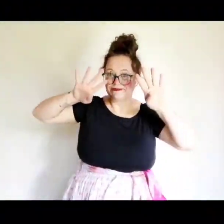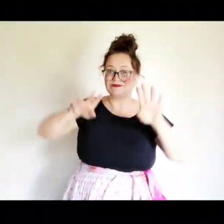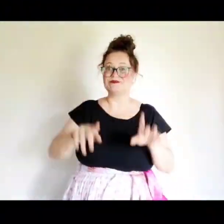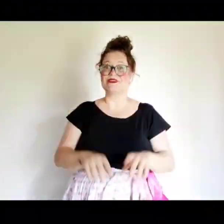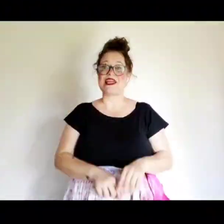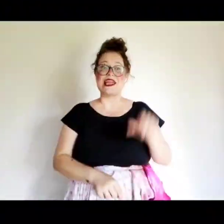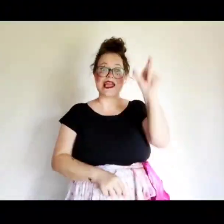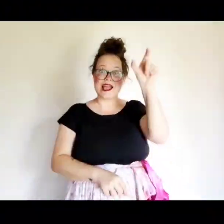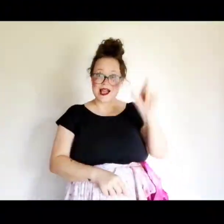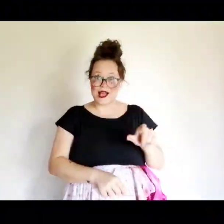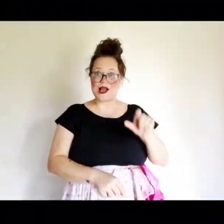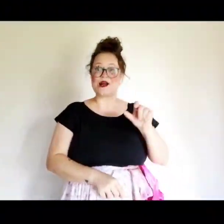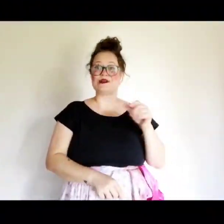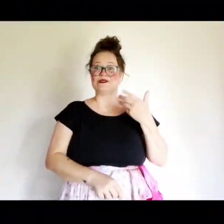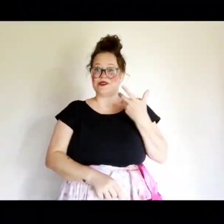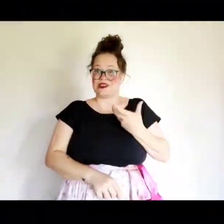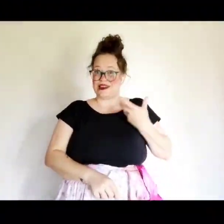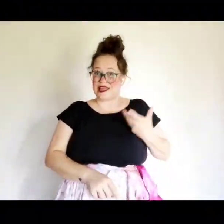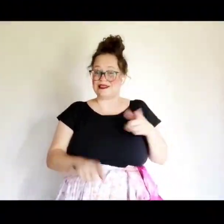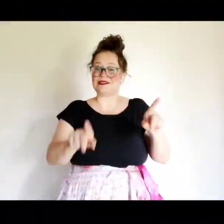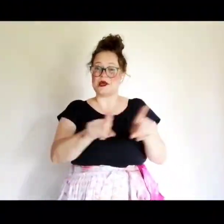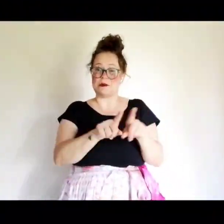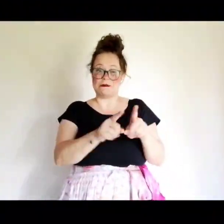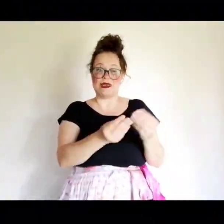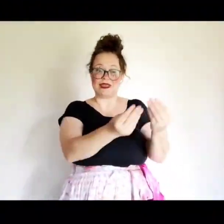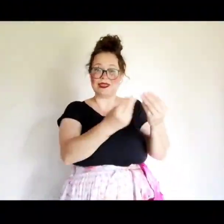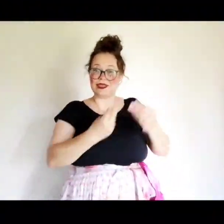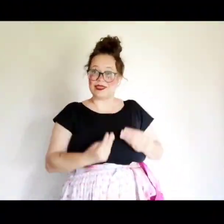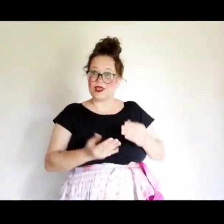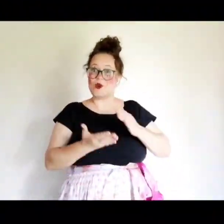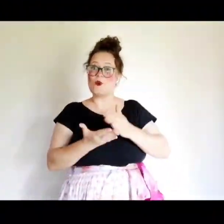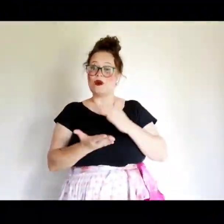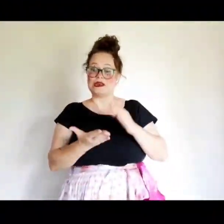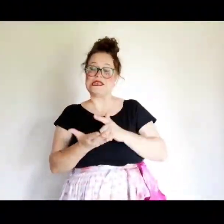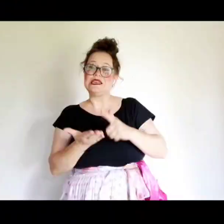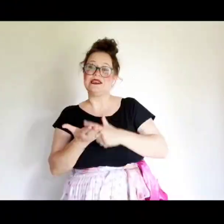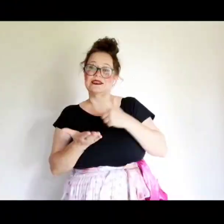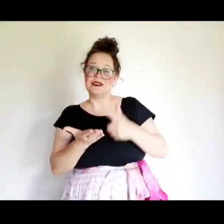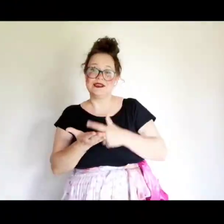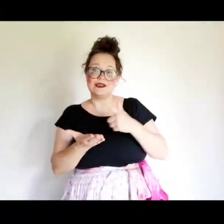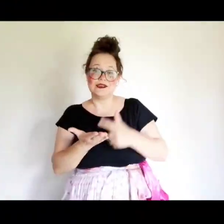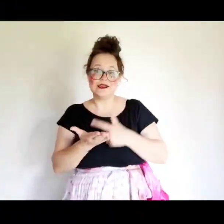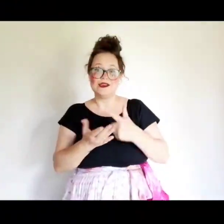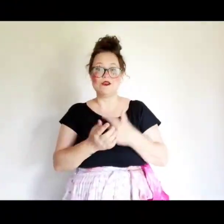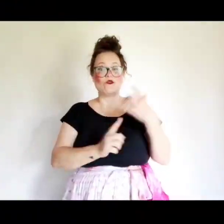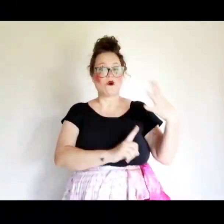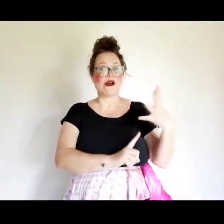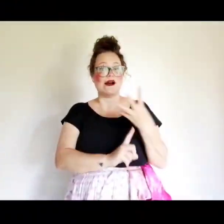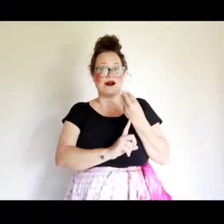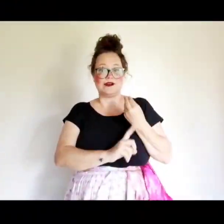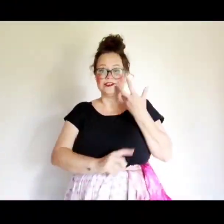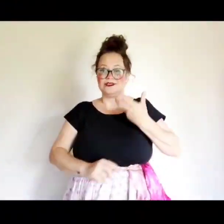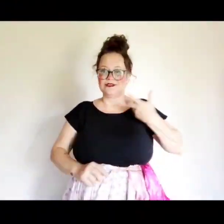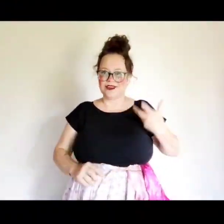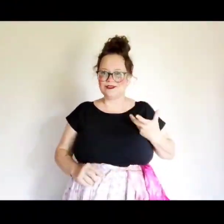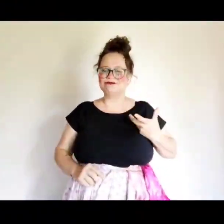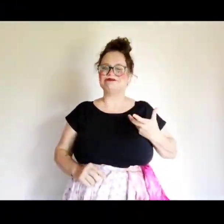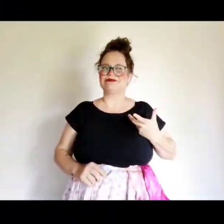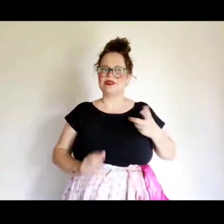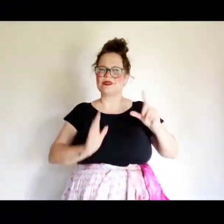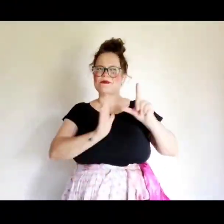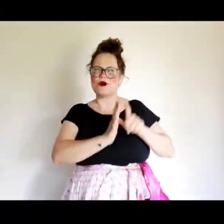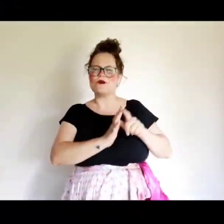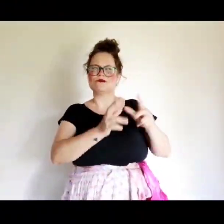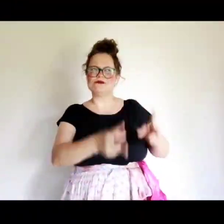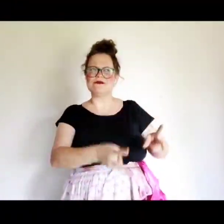Ela também trouxe livros importantíssimos sobre arte drag, também pude ter algumas ideias assim. Aí eu vi